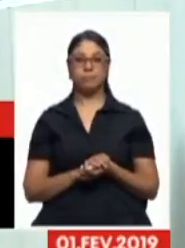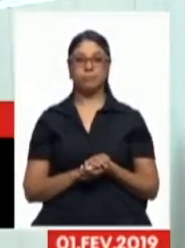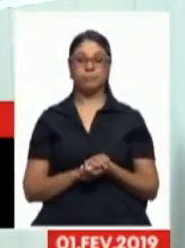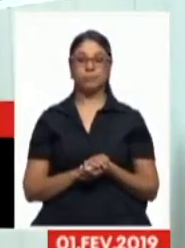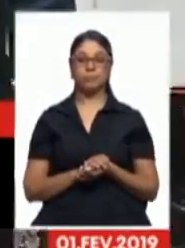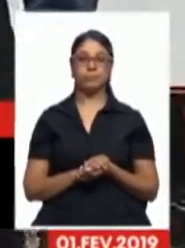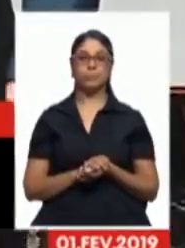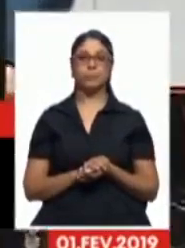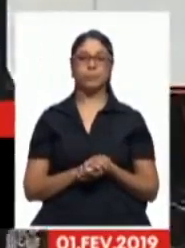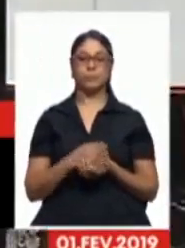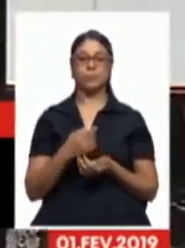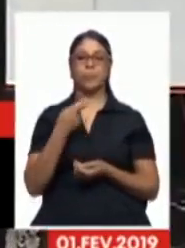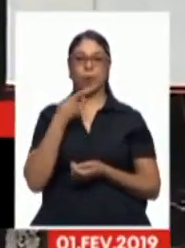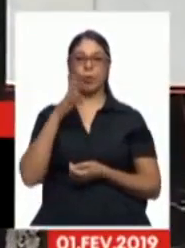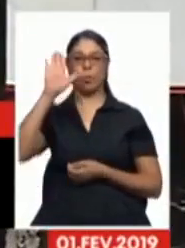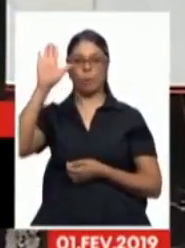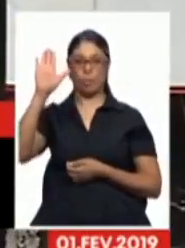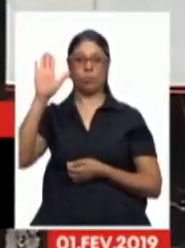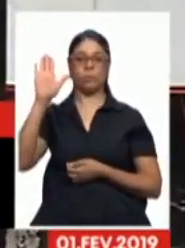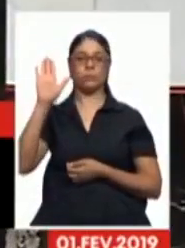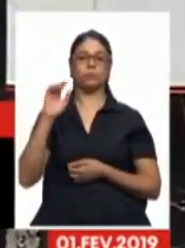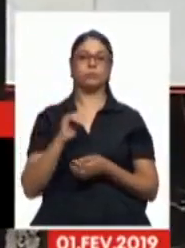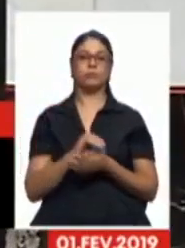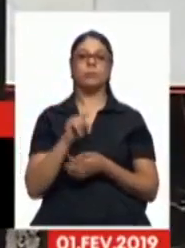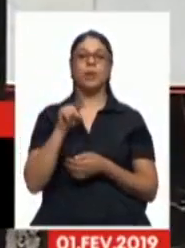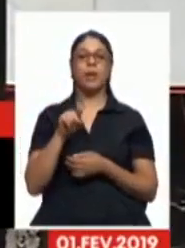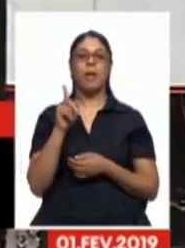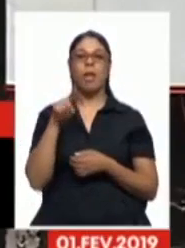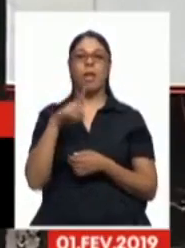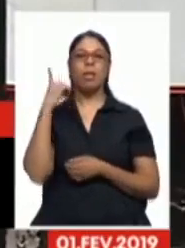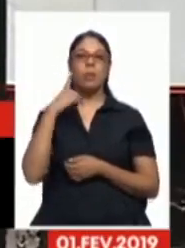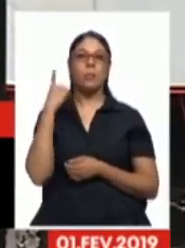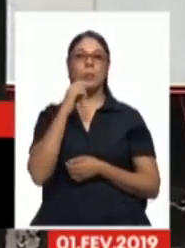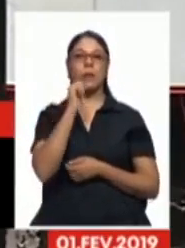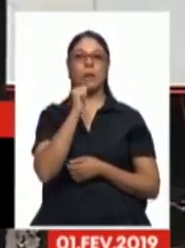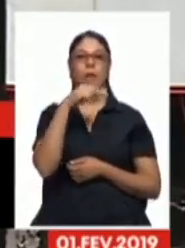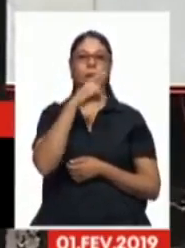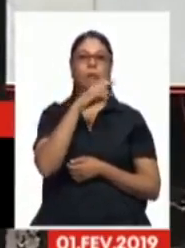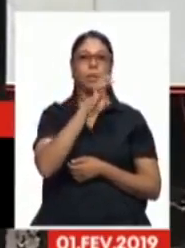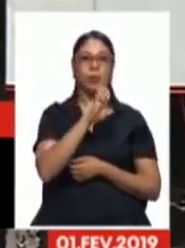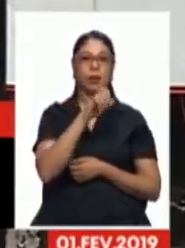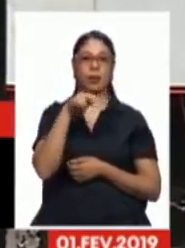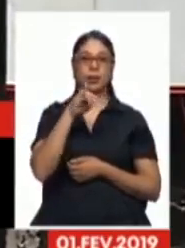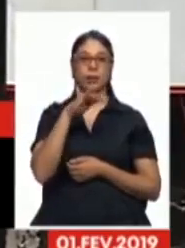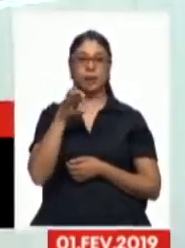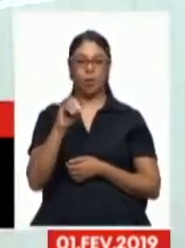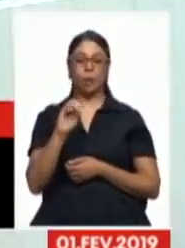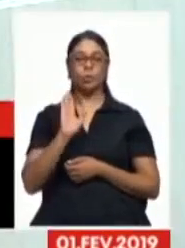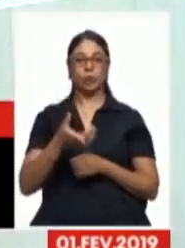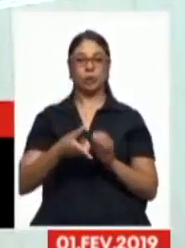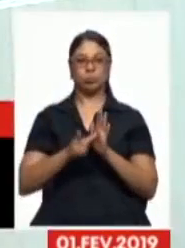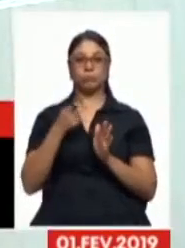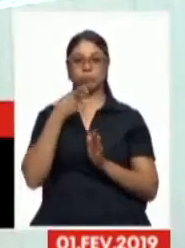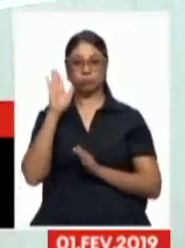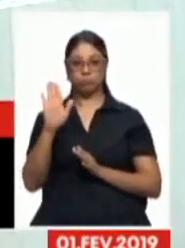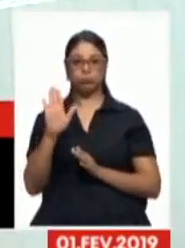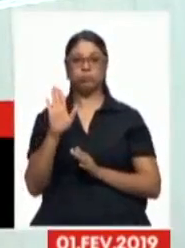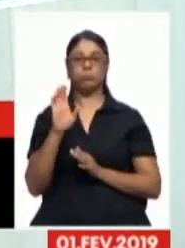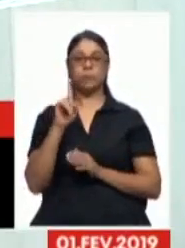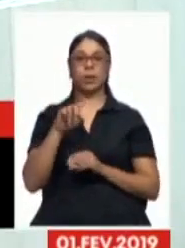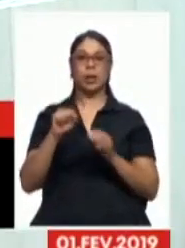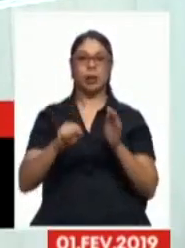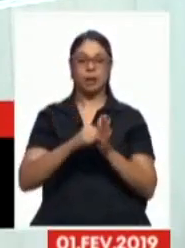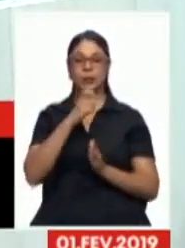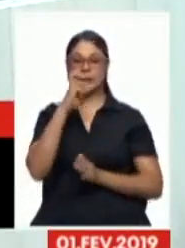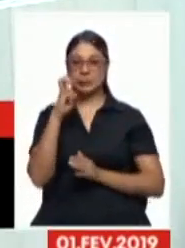Assim o prometo. Este foi o deputado André Quintão, que fez o juramento. O André Quintão, que está no 5º